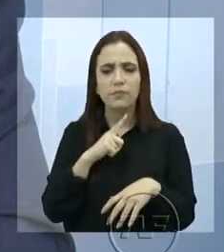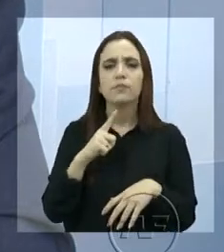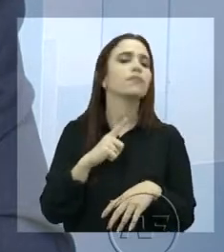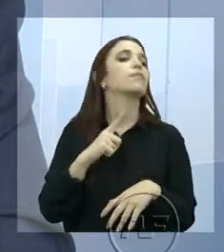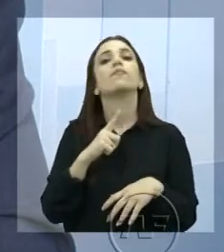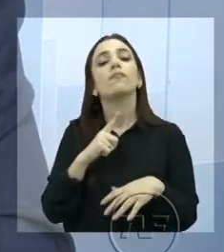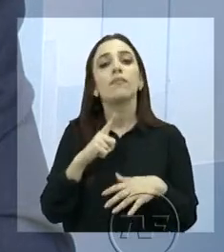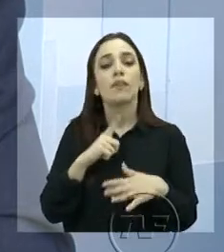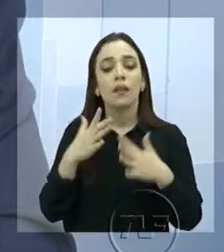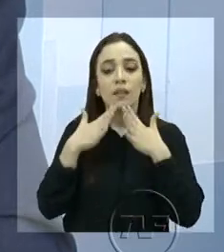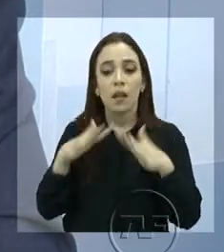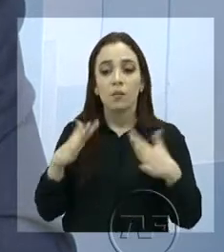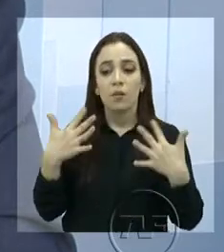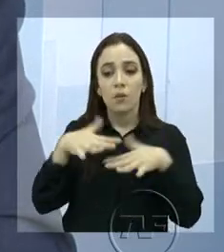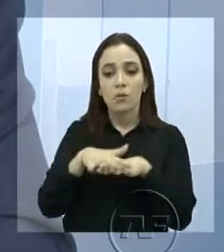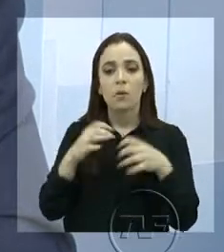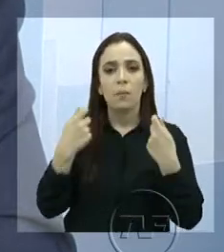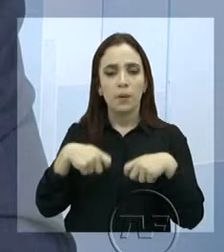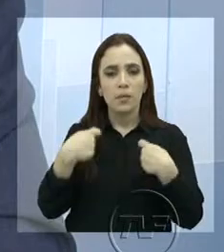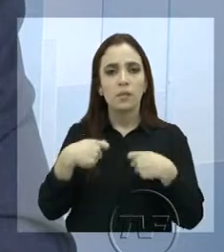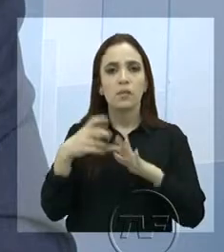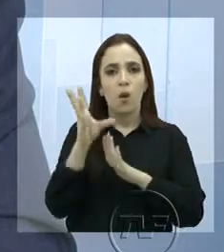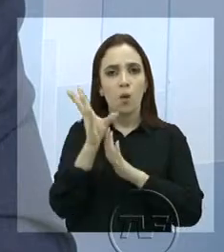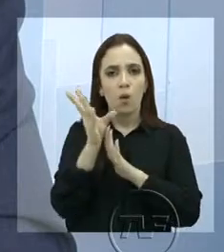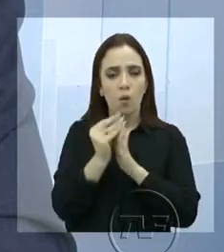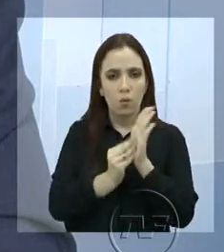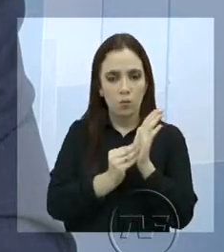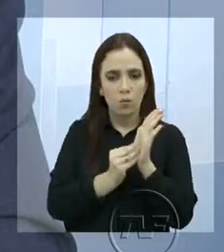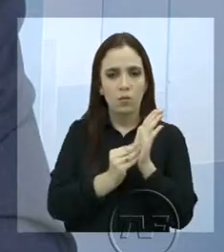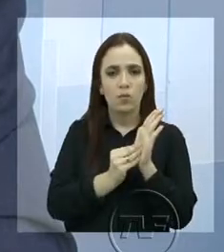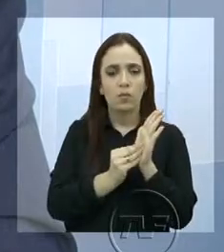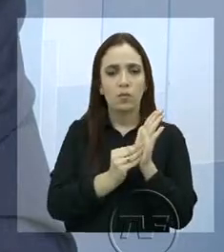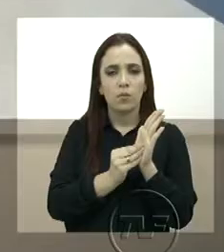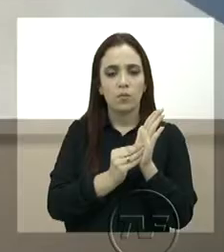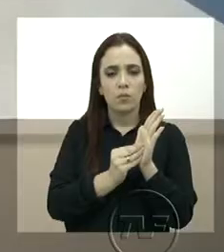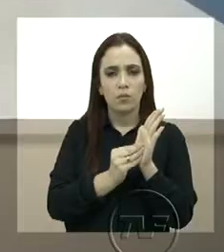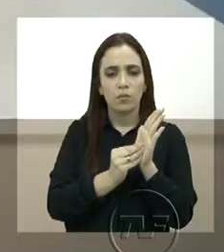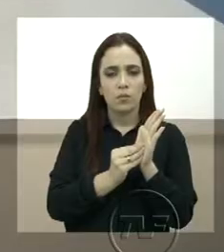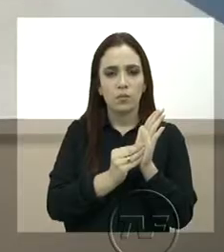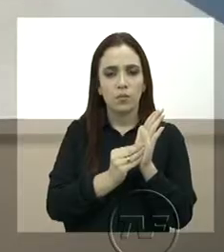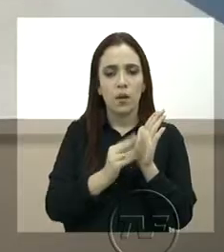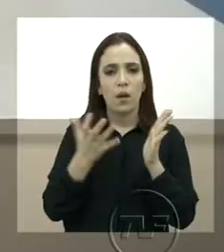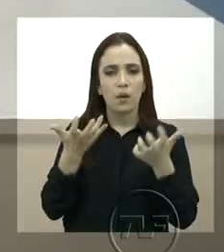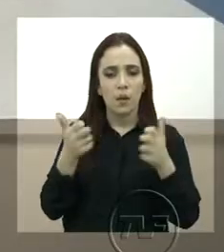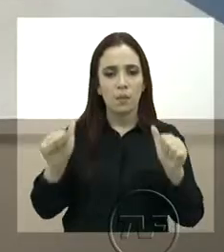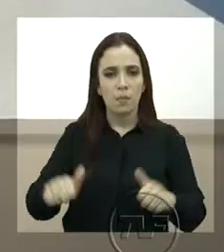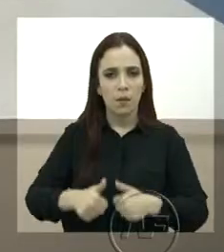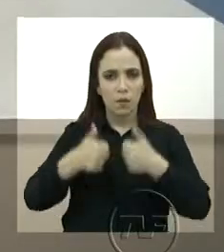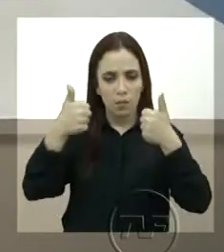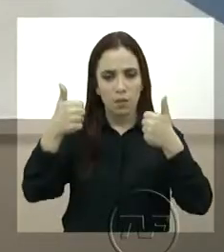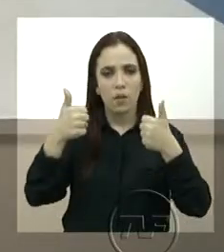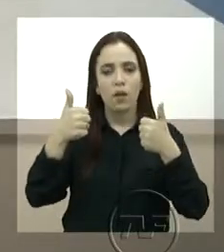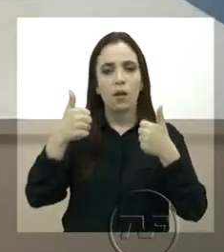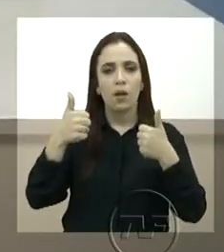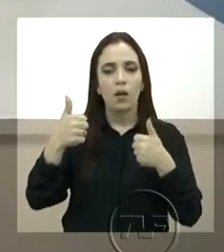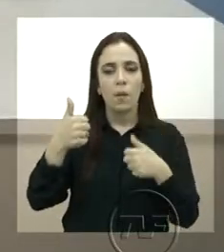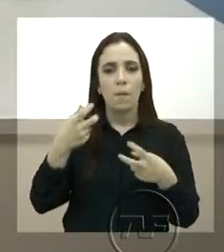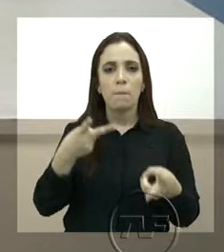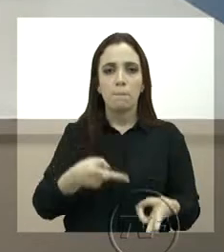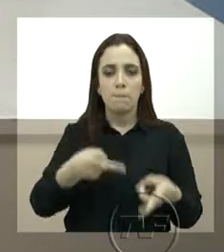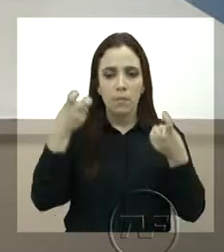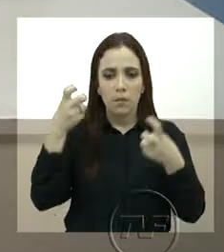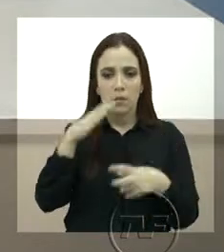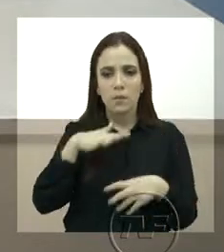preciso naturalmente haver conteúdos a serem empregados no sentido de melhorar a percepção,